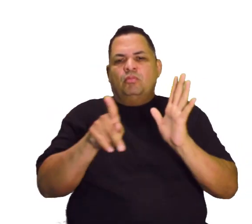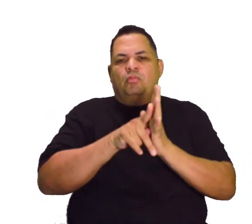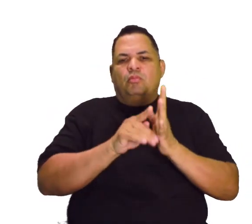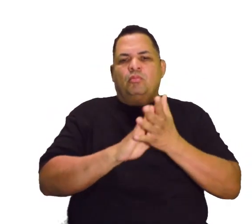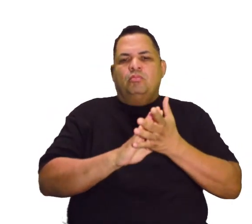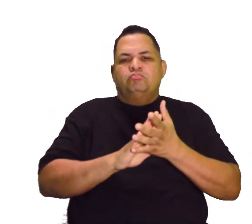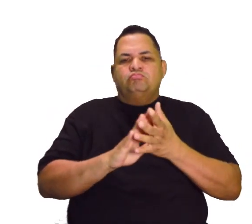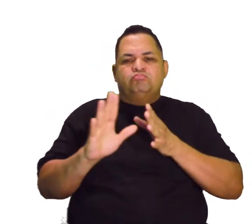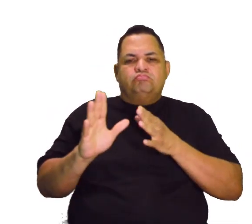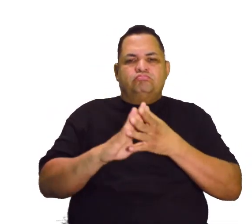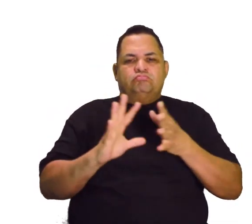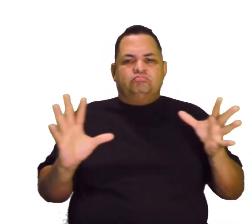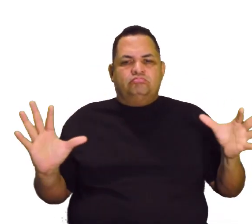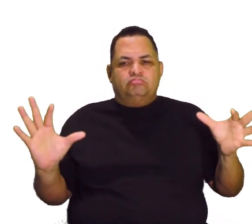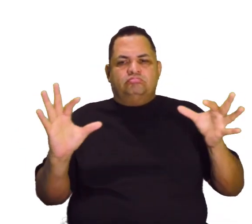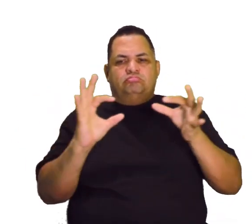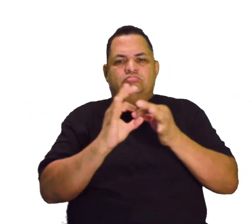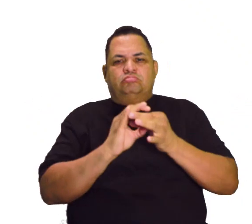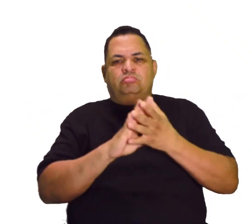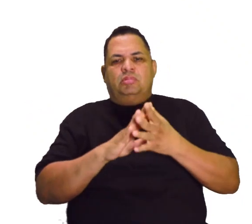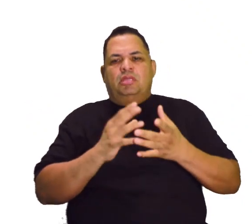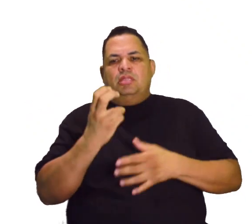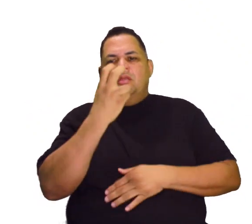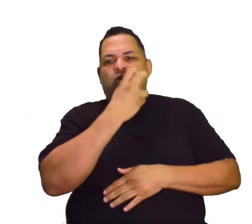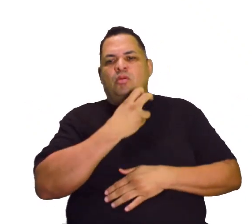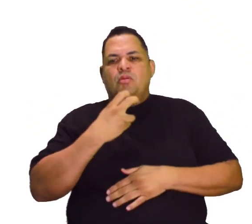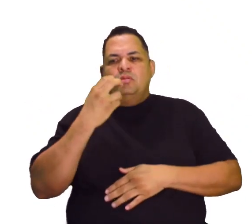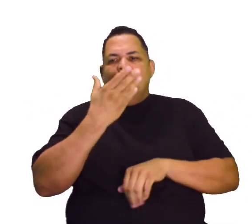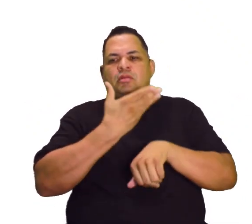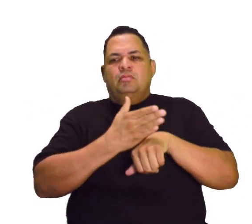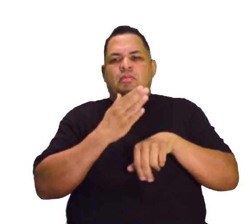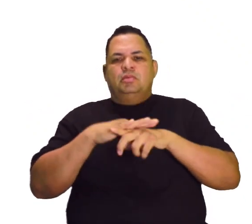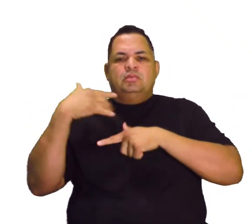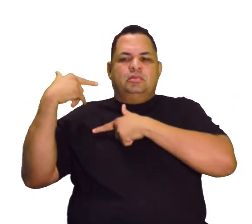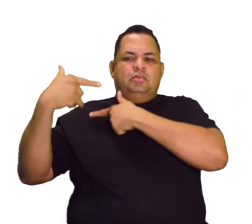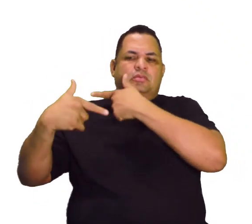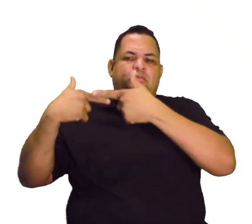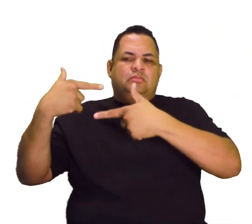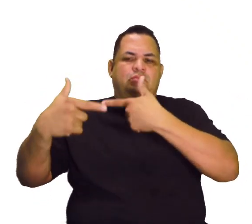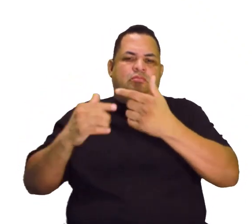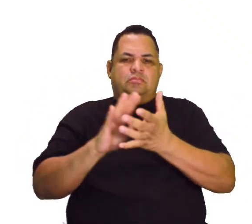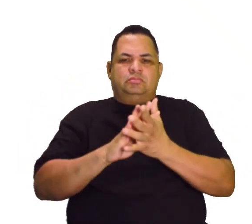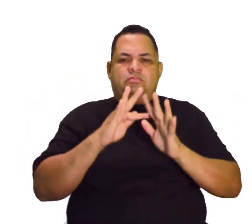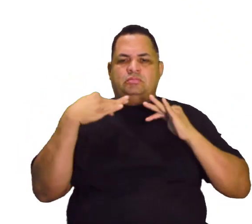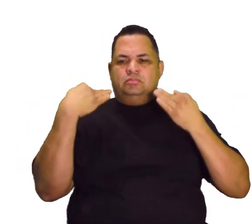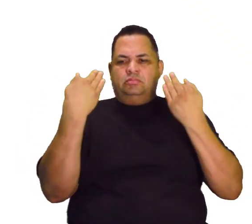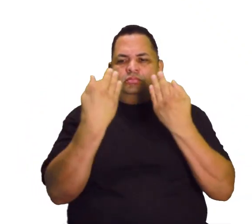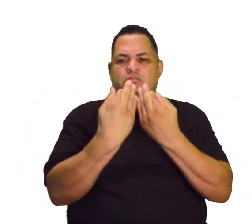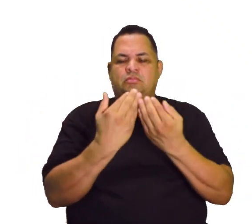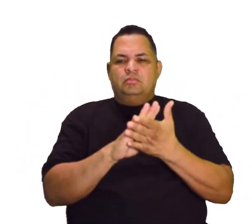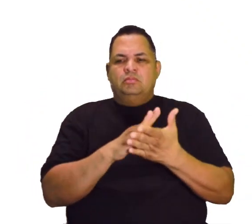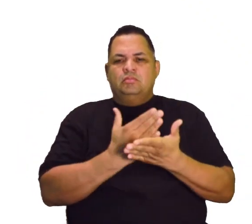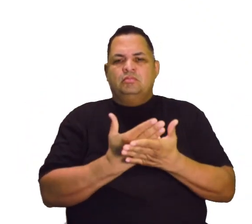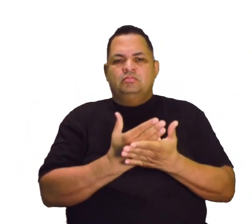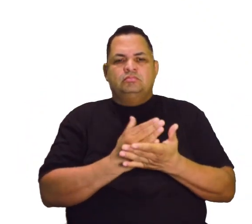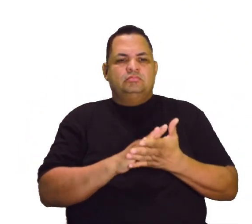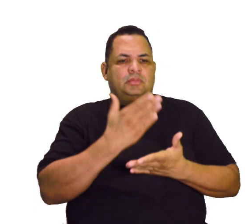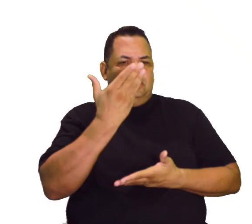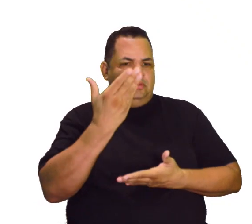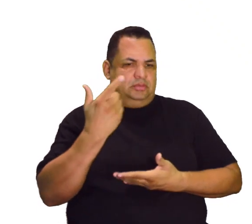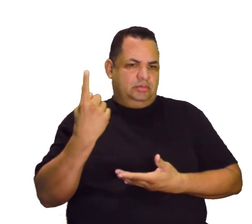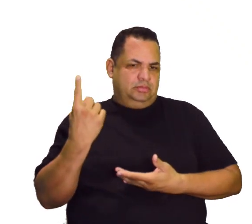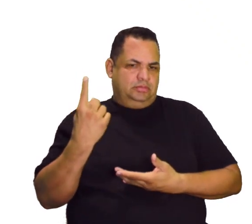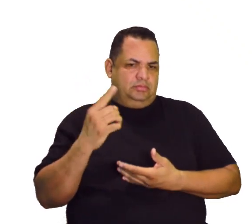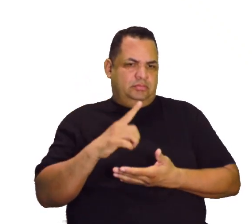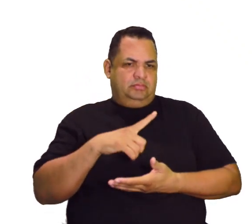eles, também a experiência prática e a herança da família. Então, isso que é a arte popular brasileira. Como essas bonecas aqui,